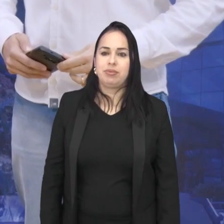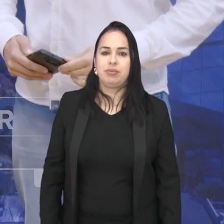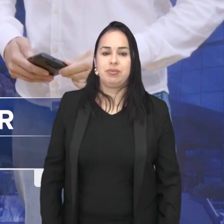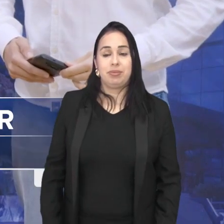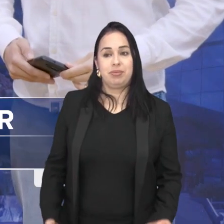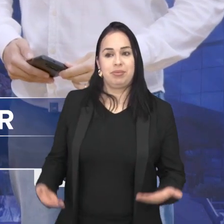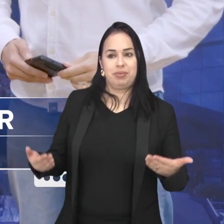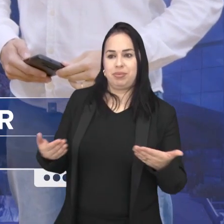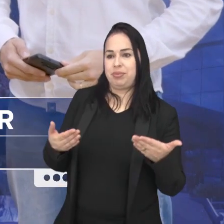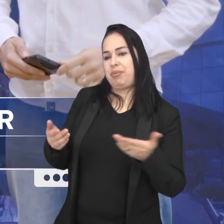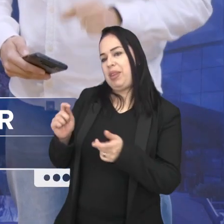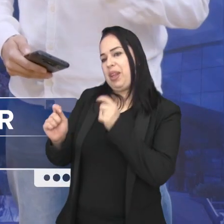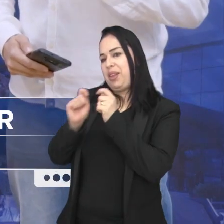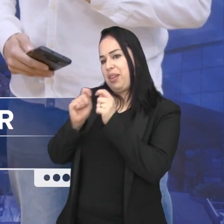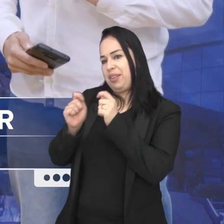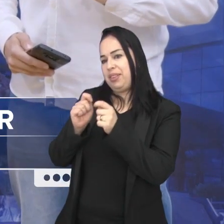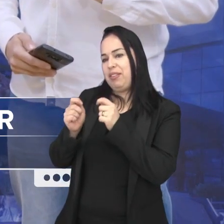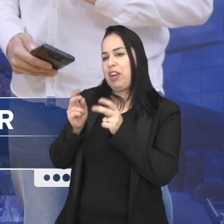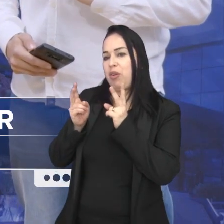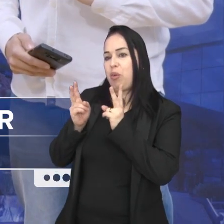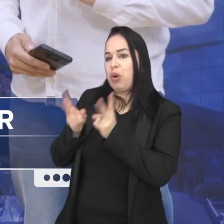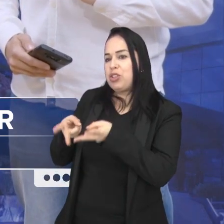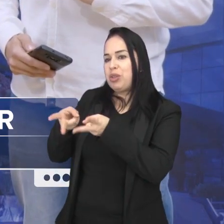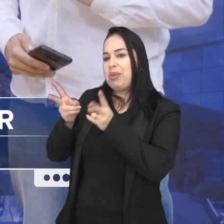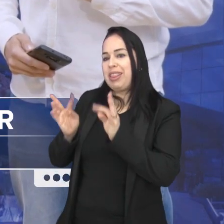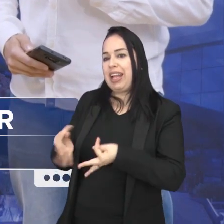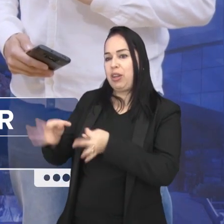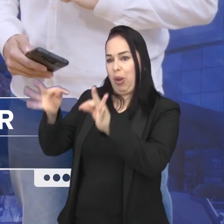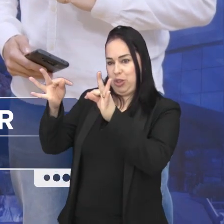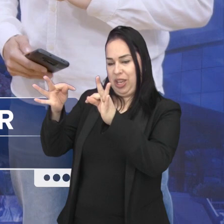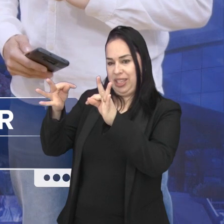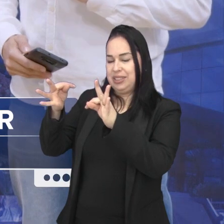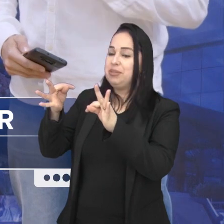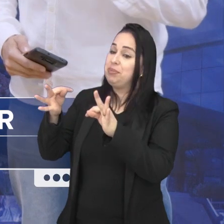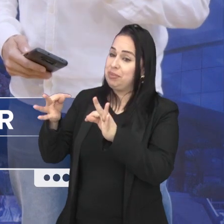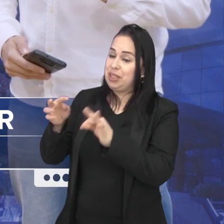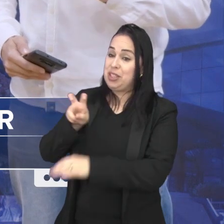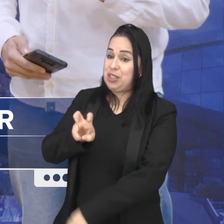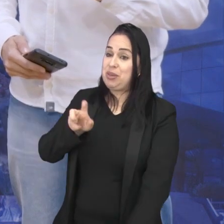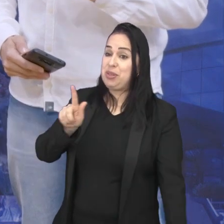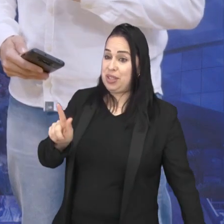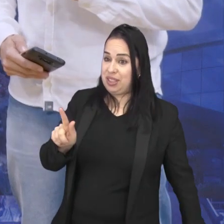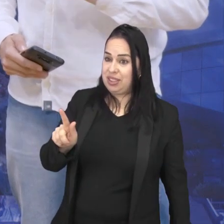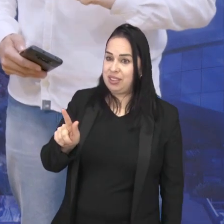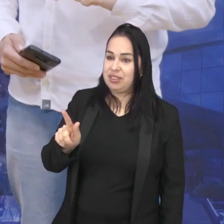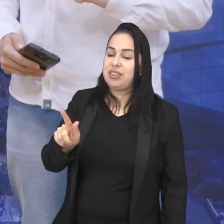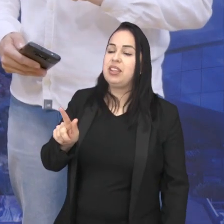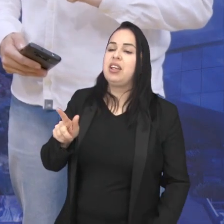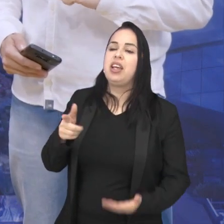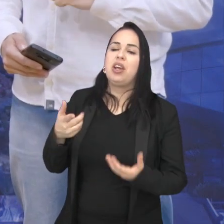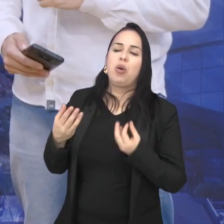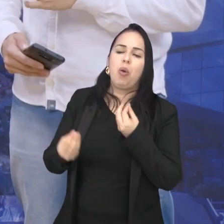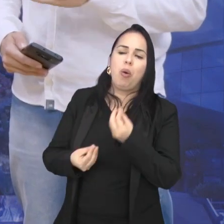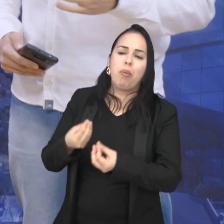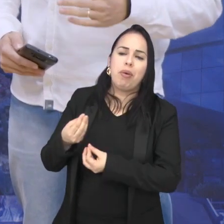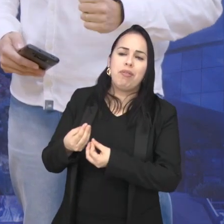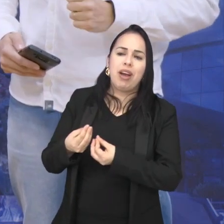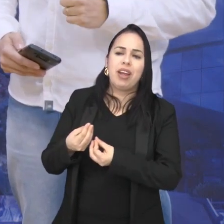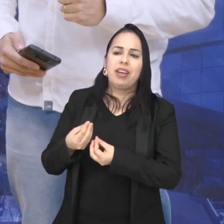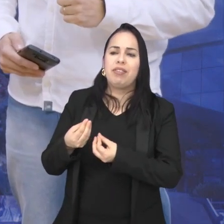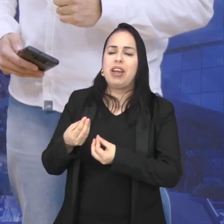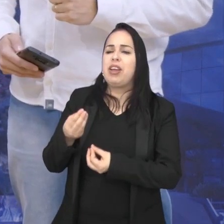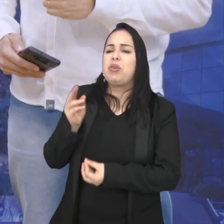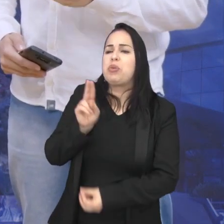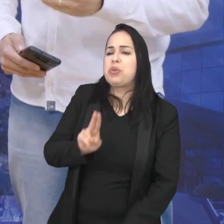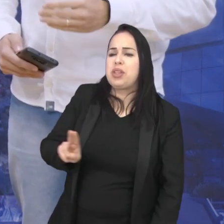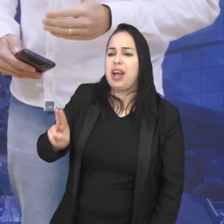E no Boletim Entrevista de hoje, a gente continua falando sobre a tecnologia 5G, aonde ela vai ser aplicada, como que a gente vai